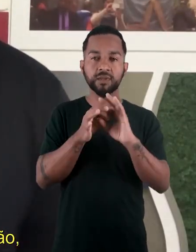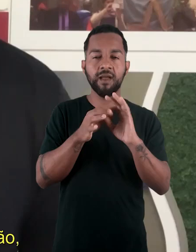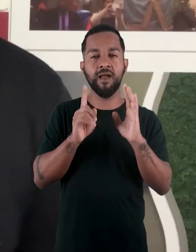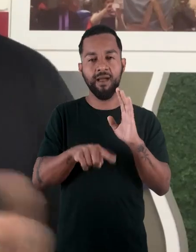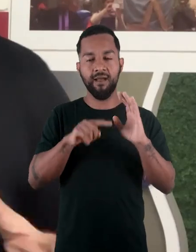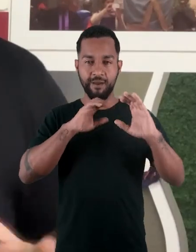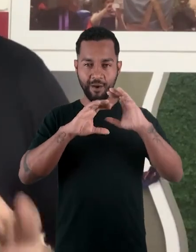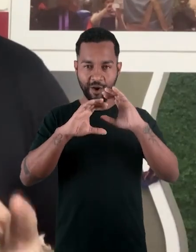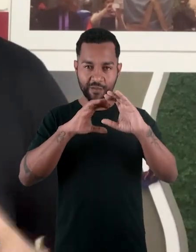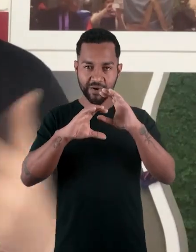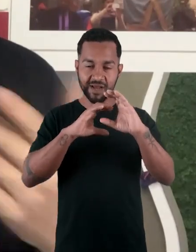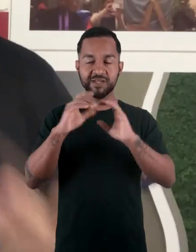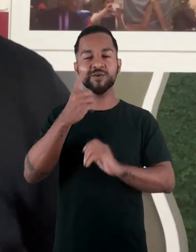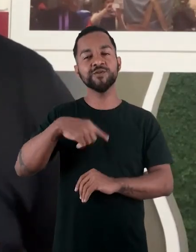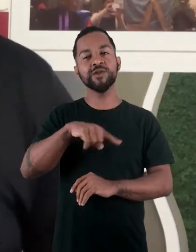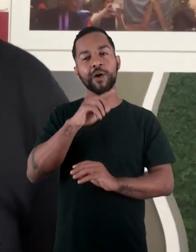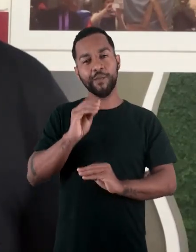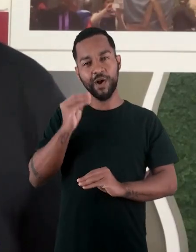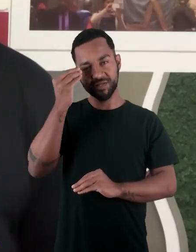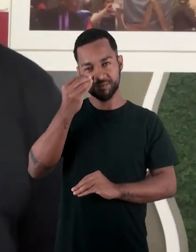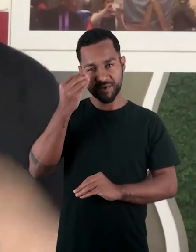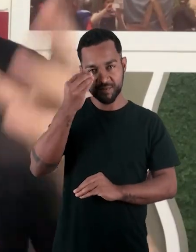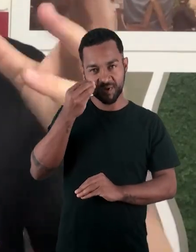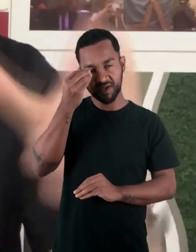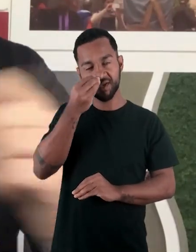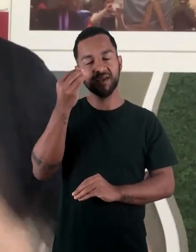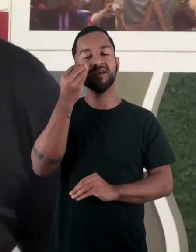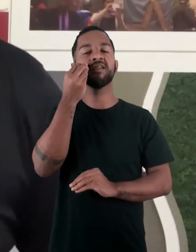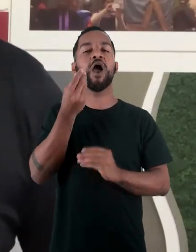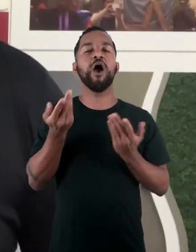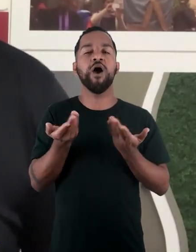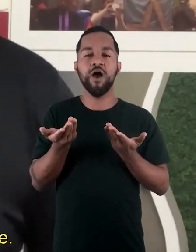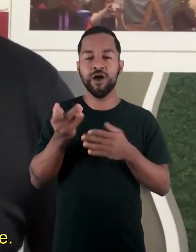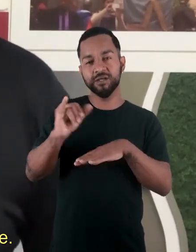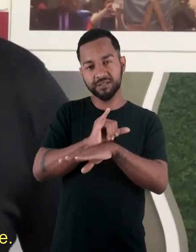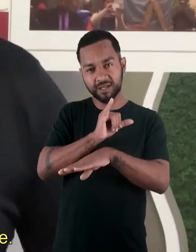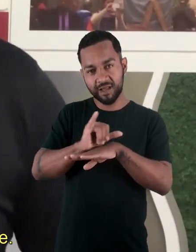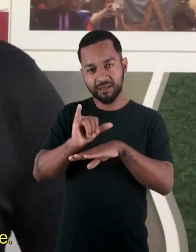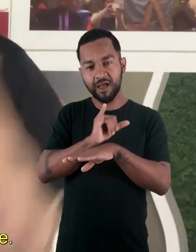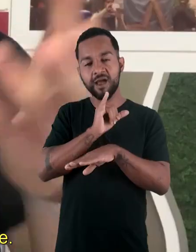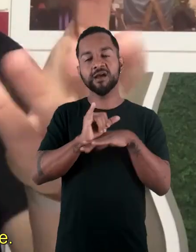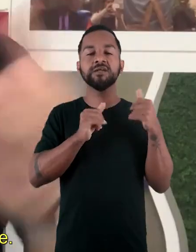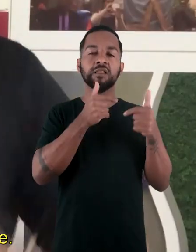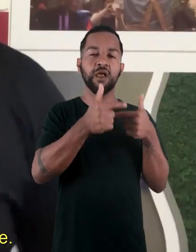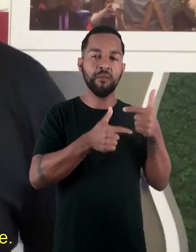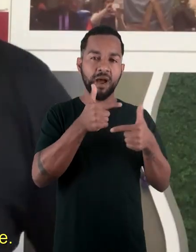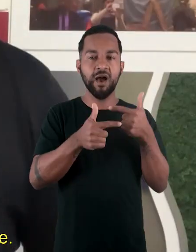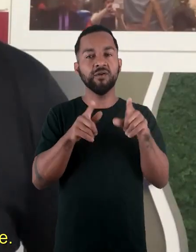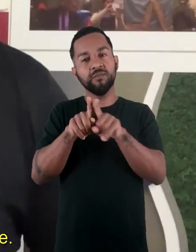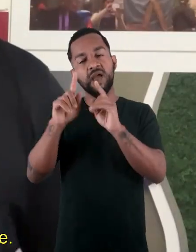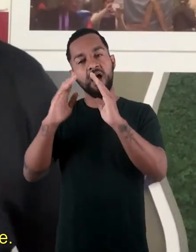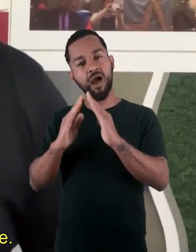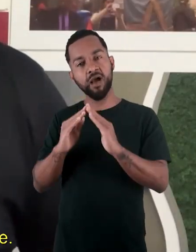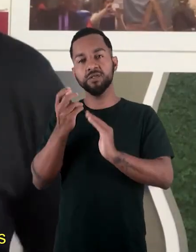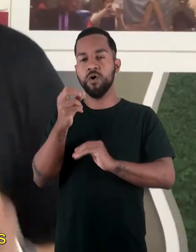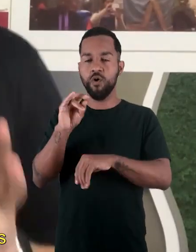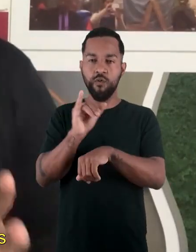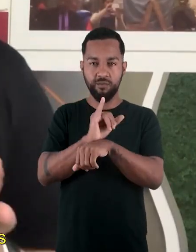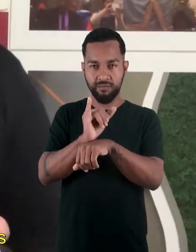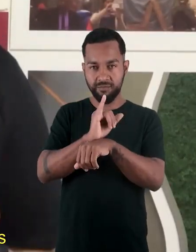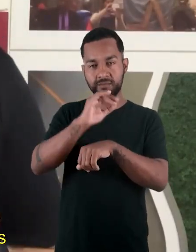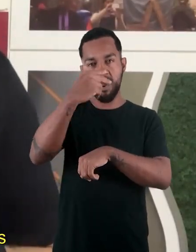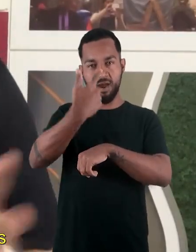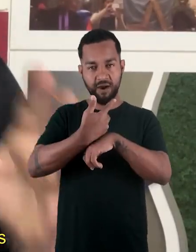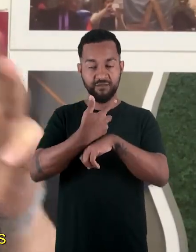comunicação para que você possa experimentar essas ferramentas dentro da sua casa, no seu trabalho ou aqui gravando um vídeo para o YouTube. Nos